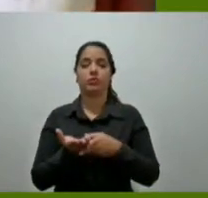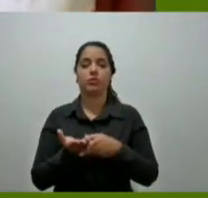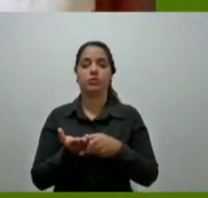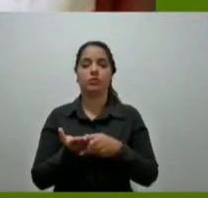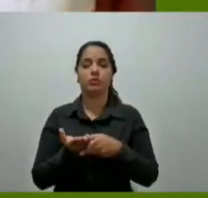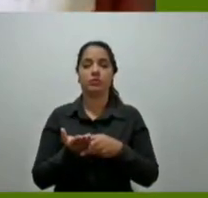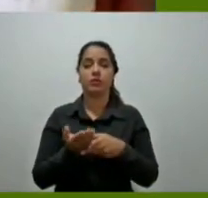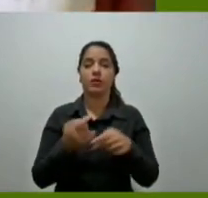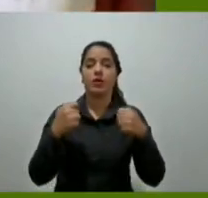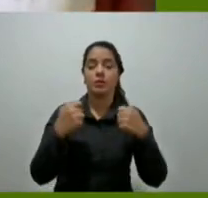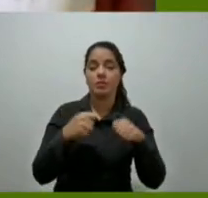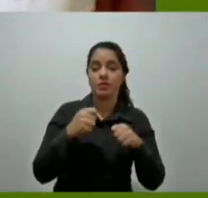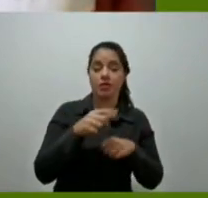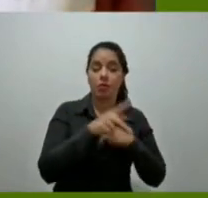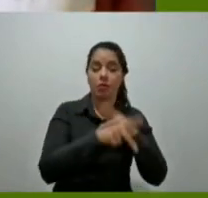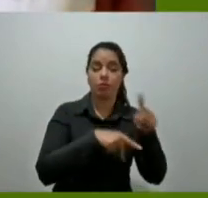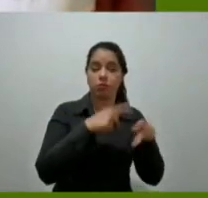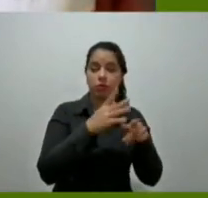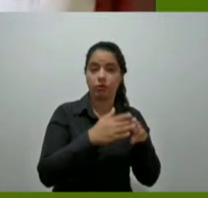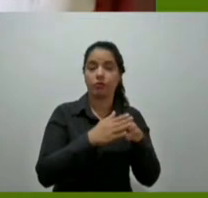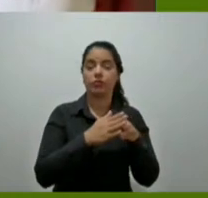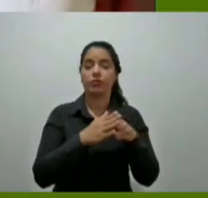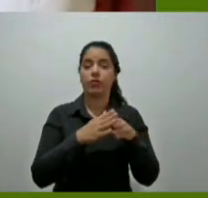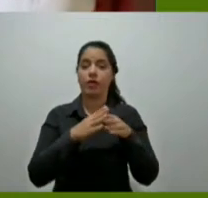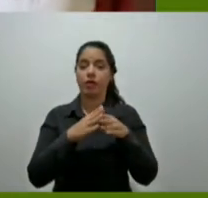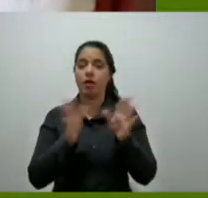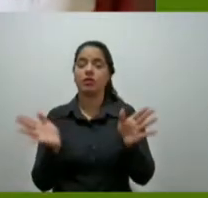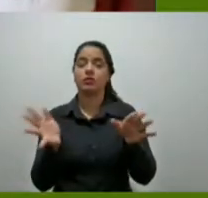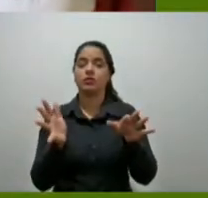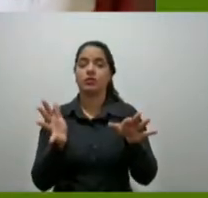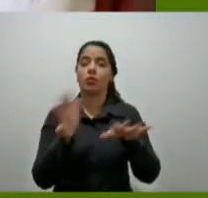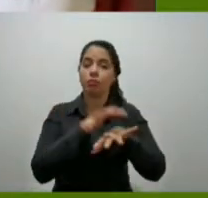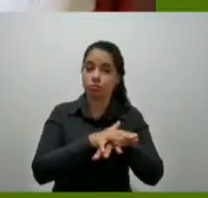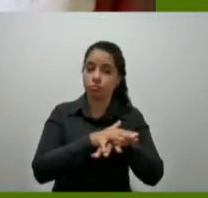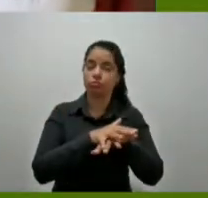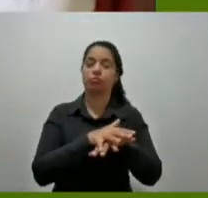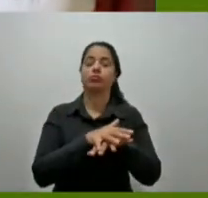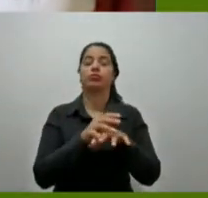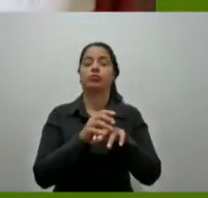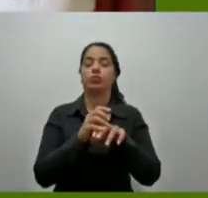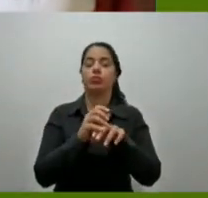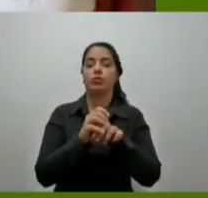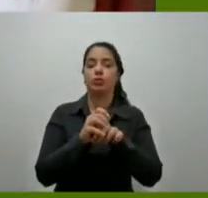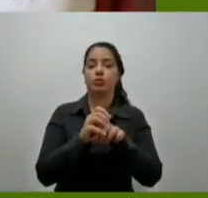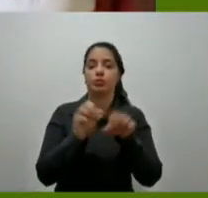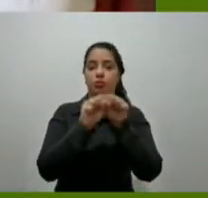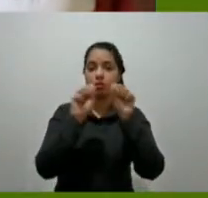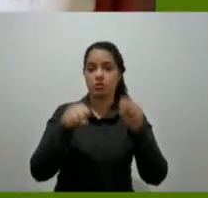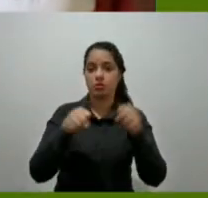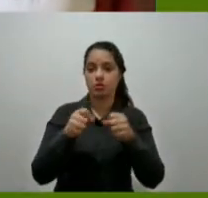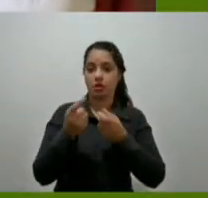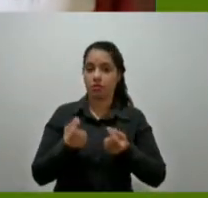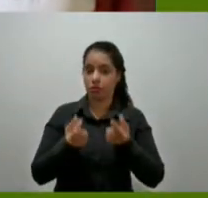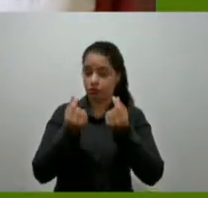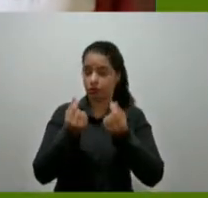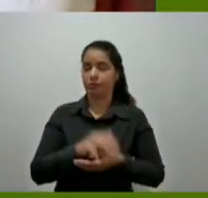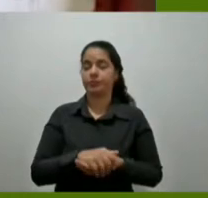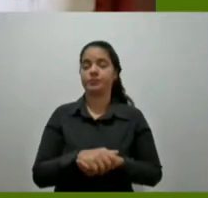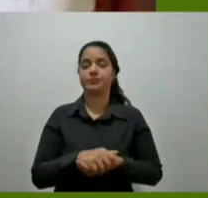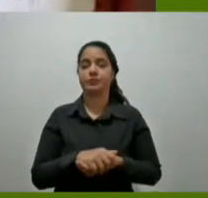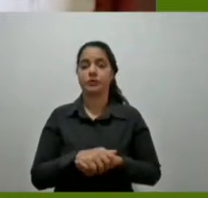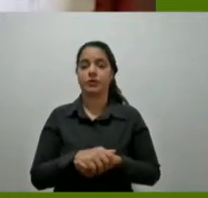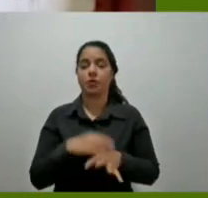completamente ecológica dentro de um sistema econômico. E a única maneira seria você criar